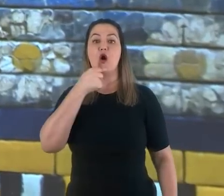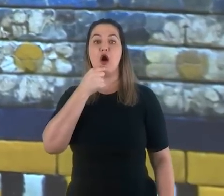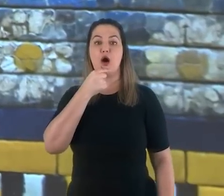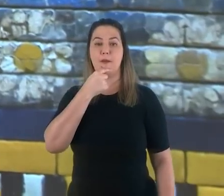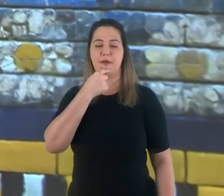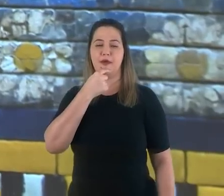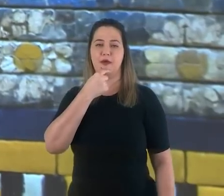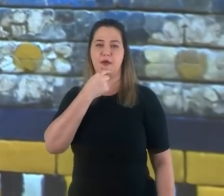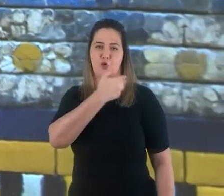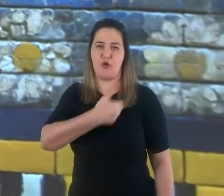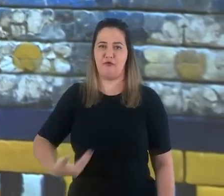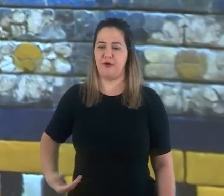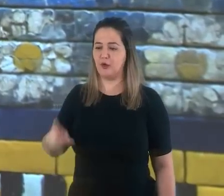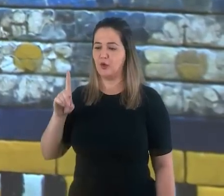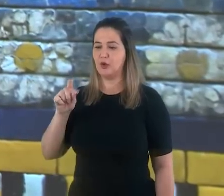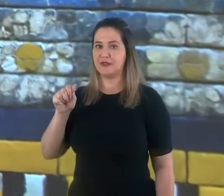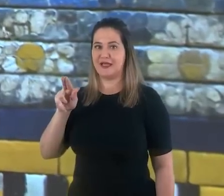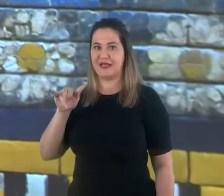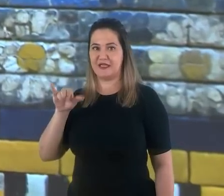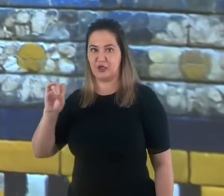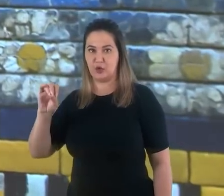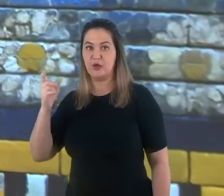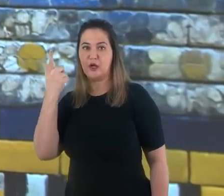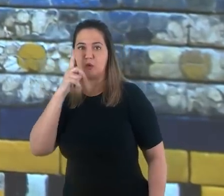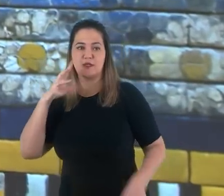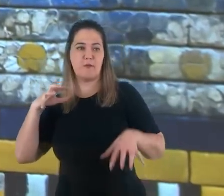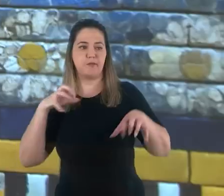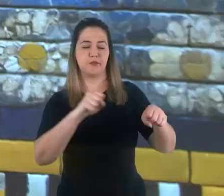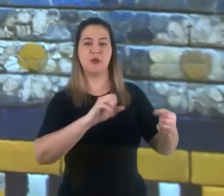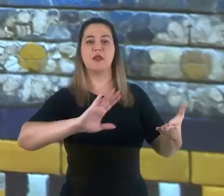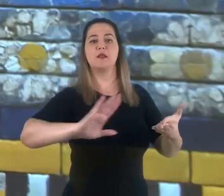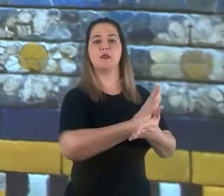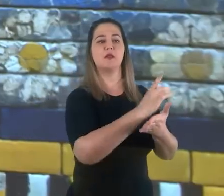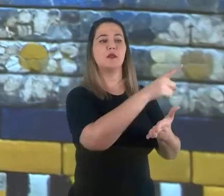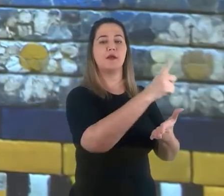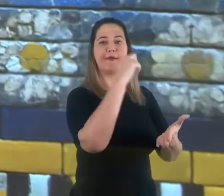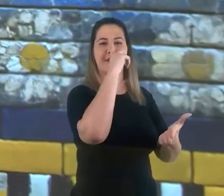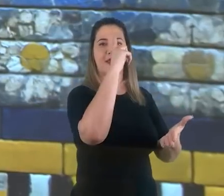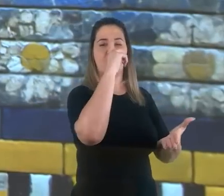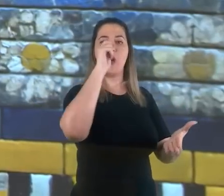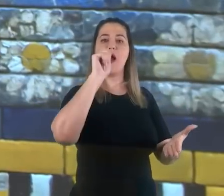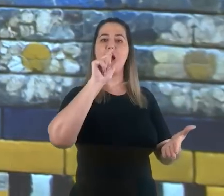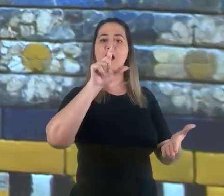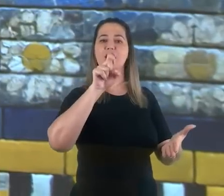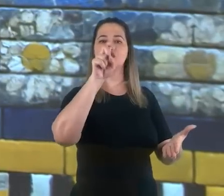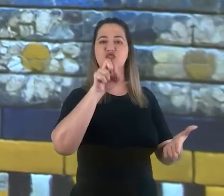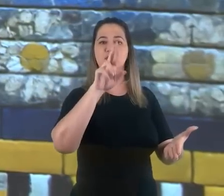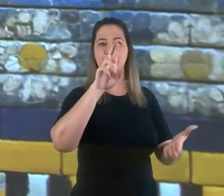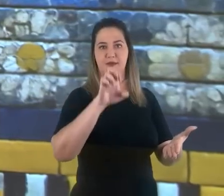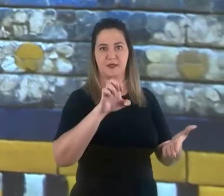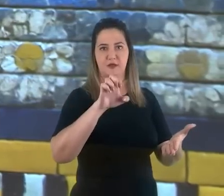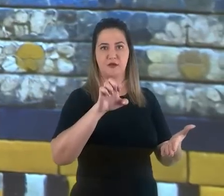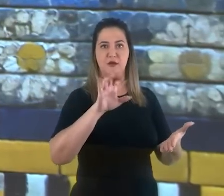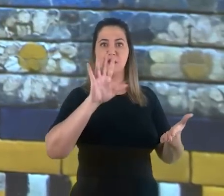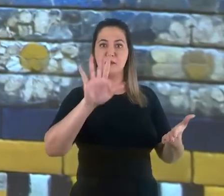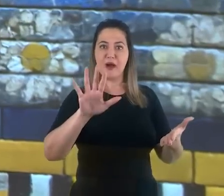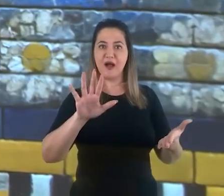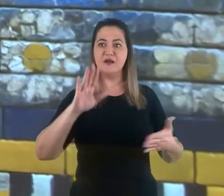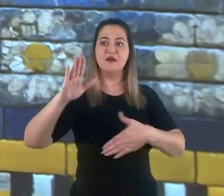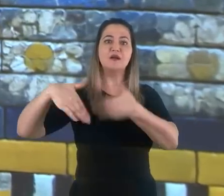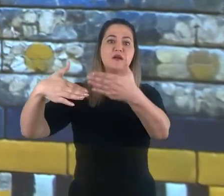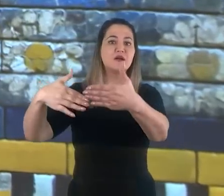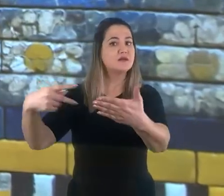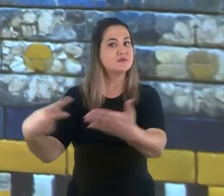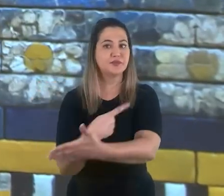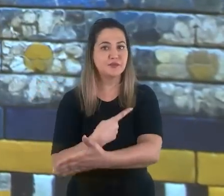que o filho de Nabucodonosor, Evil-Merodach, ficaria para sempre no comando da Babilônia. Daniel desmente essas passagens e